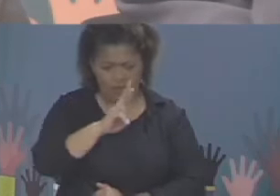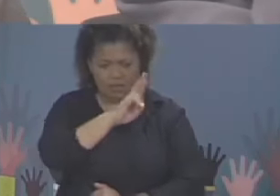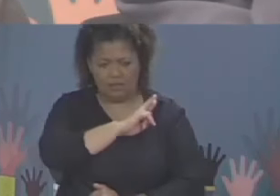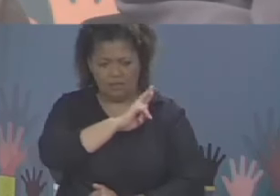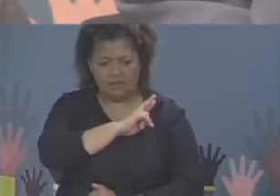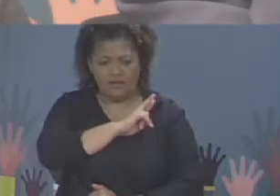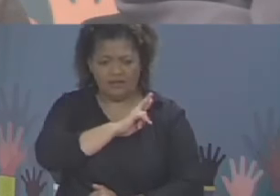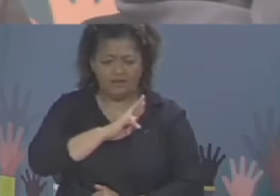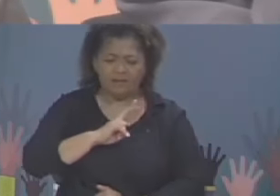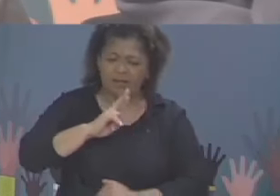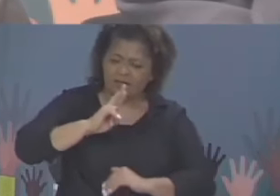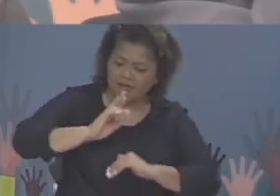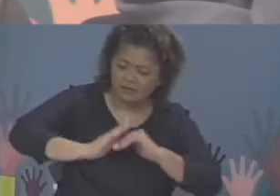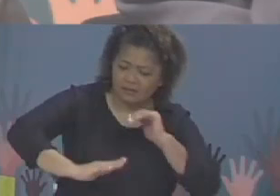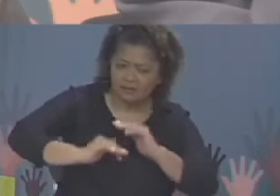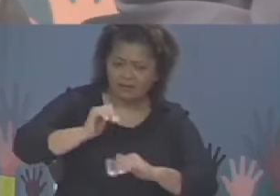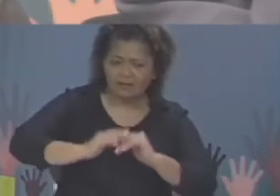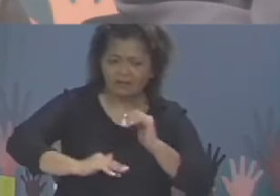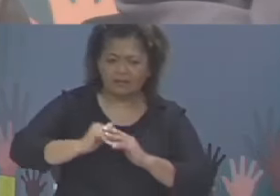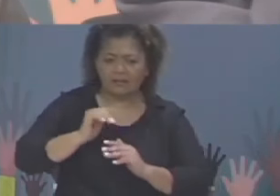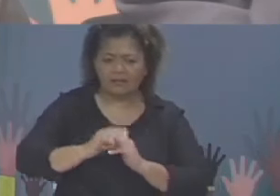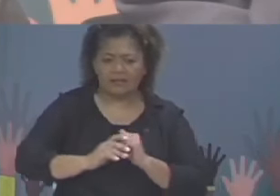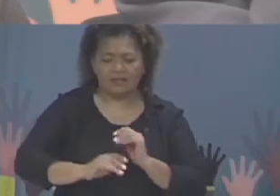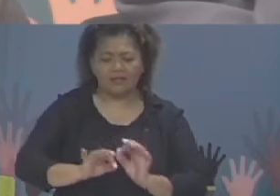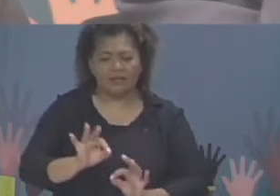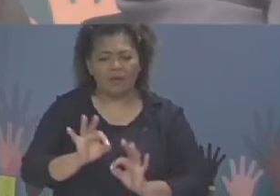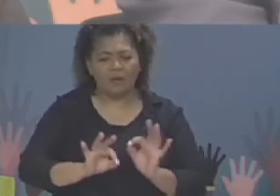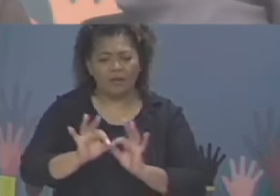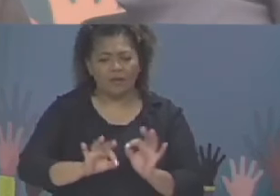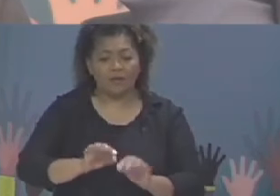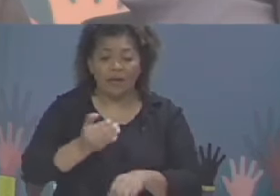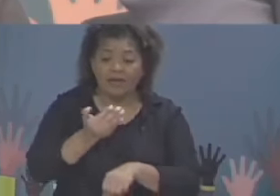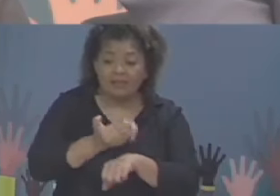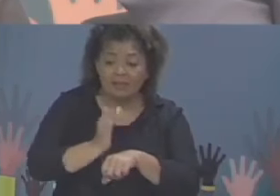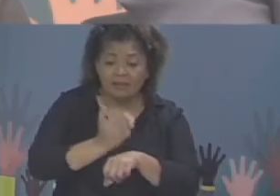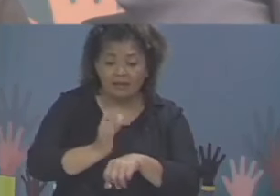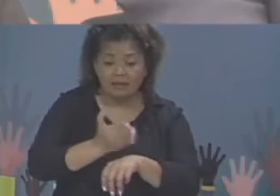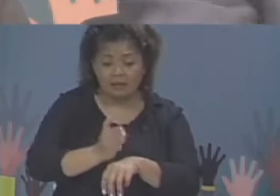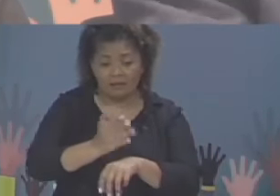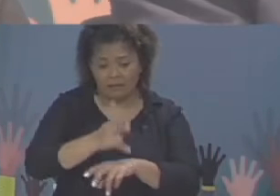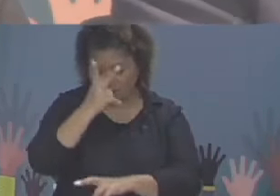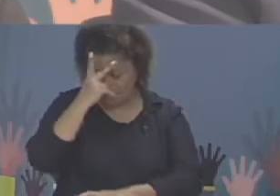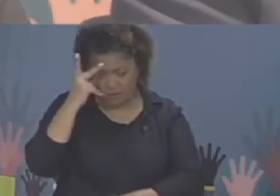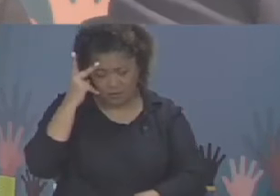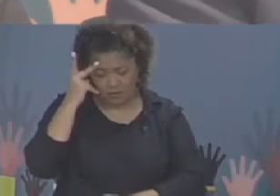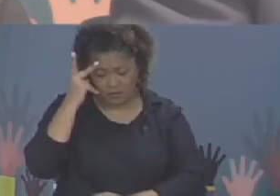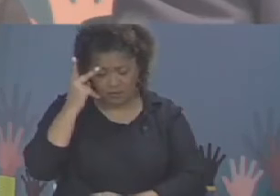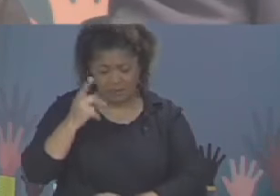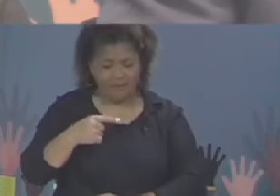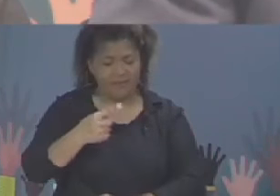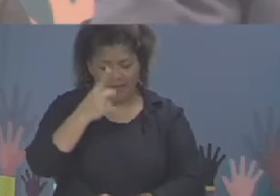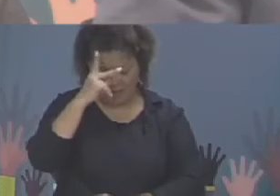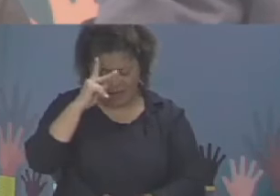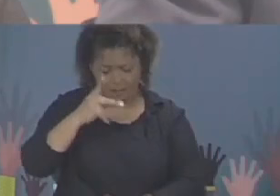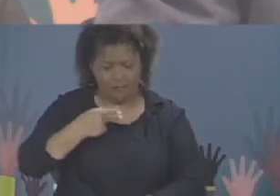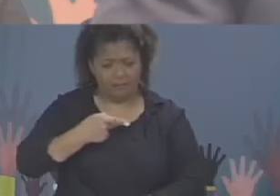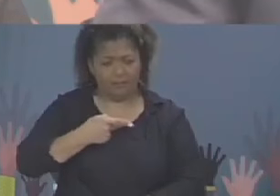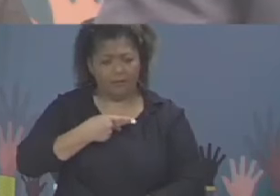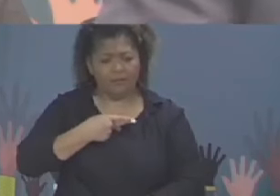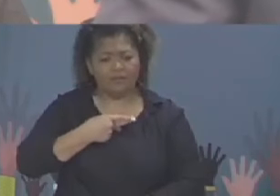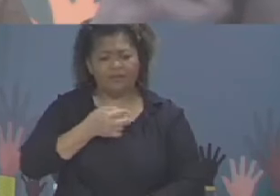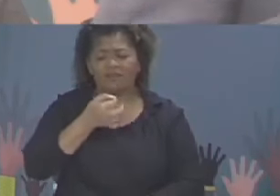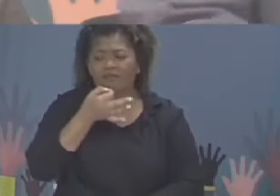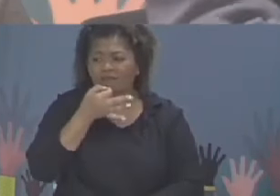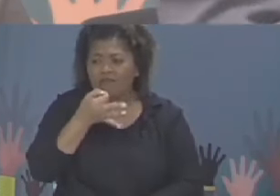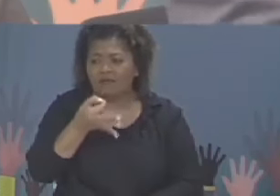qualificação, pelo empoderamento da categoria, no sentido de que ela que vai decidir pelos rumos da sua profissão a partir das consultas públicas,